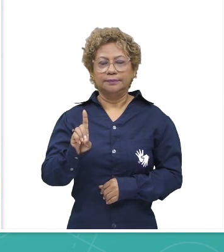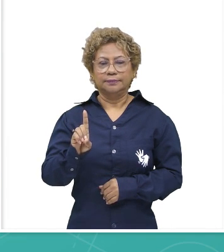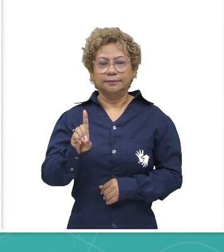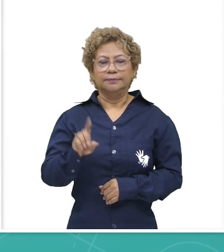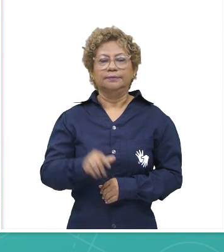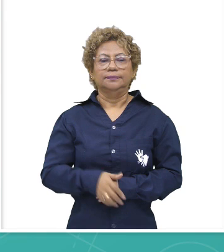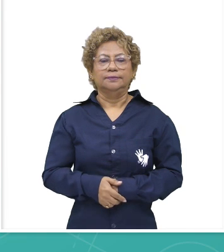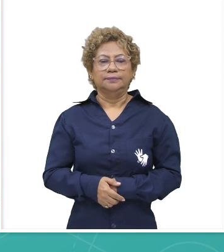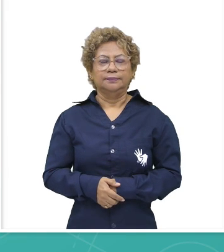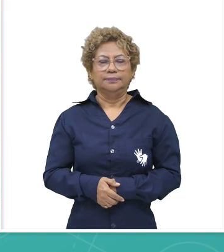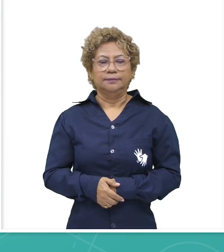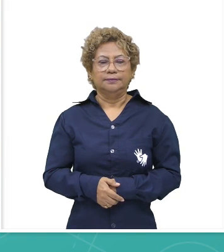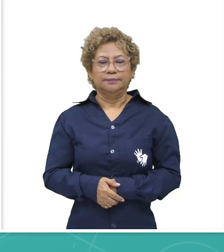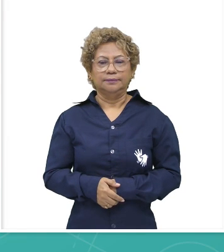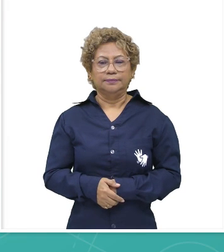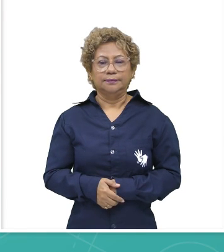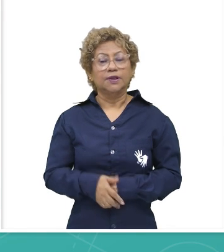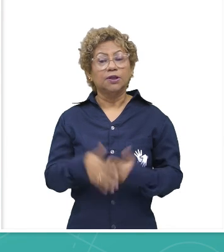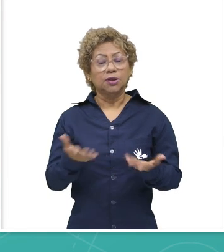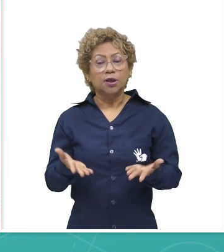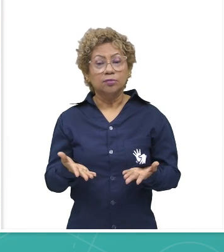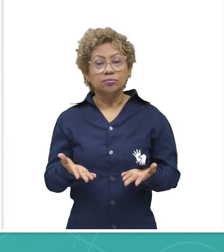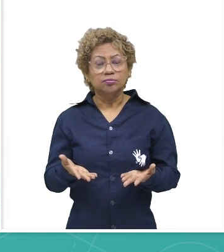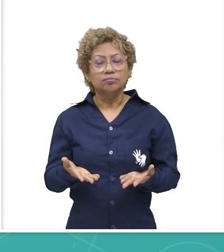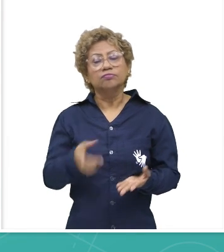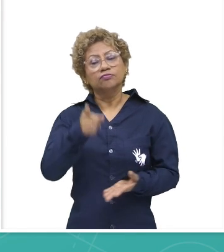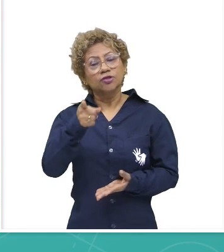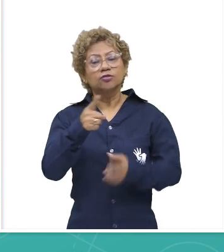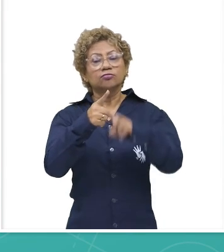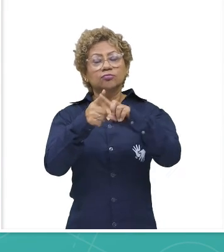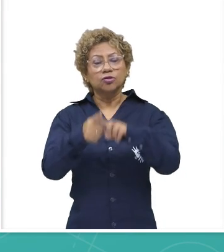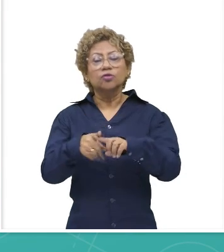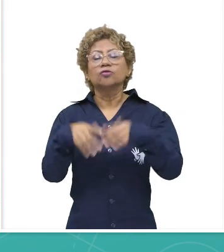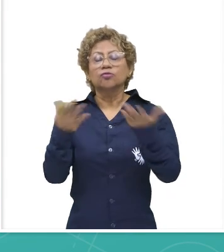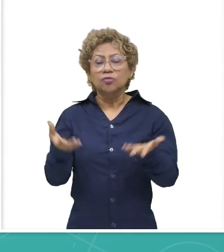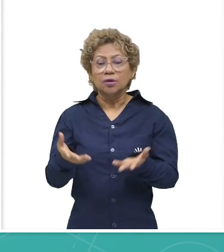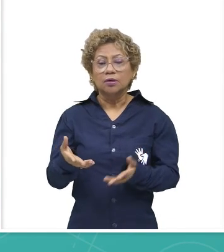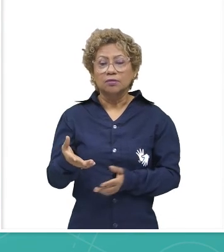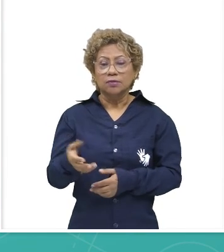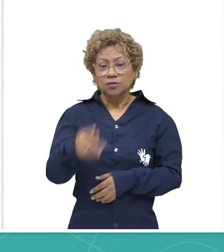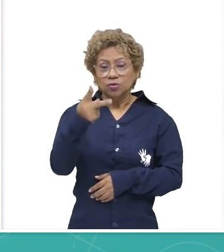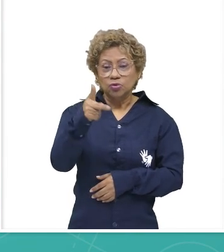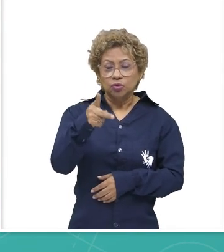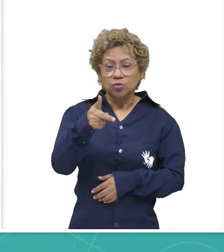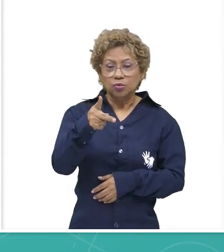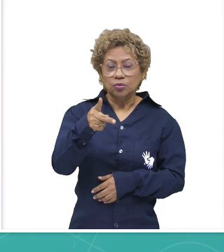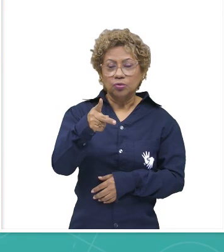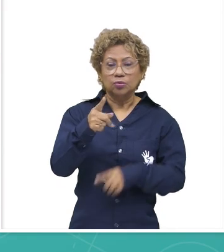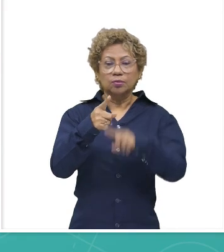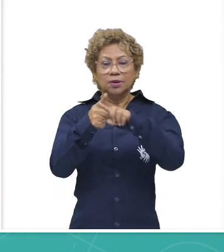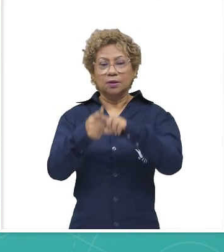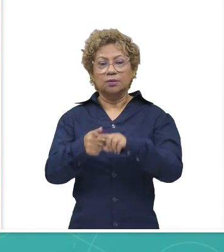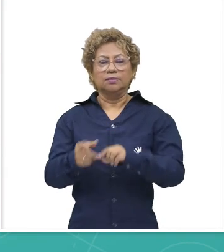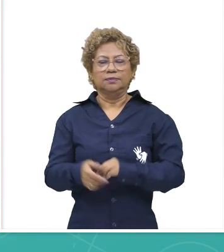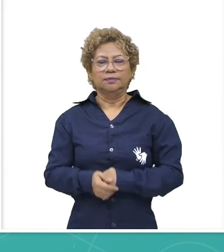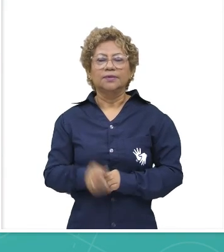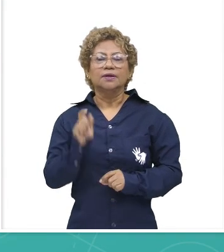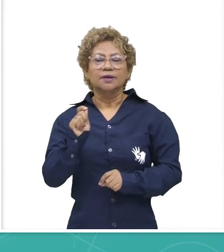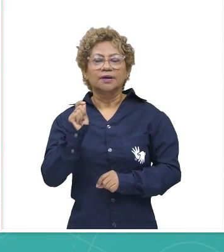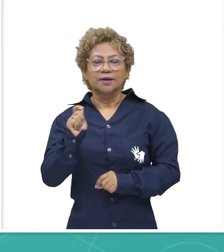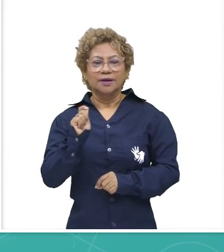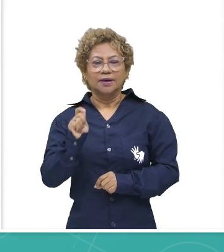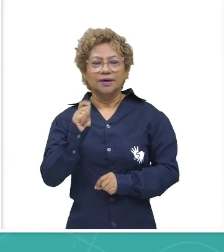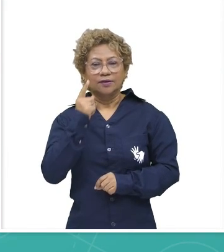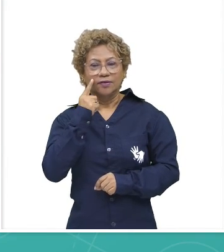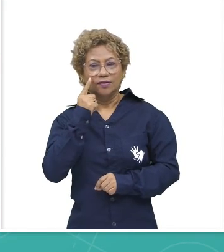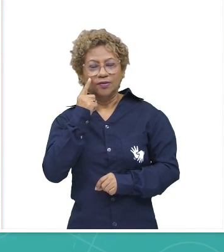Alternativa D, compressibilidade. Muito bem. Qual foi a questão que vocês marcaram? Quem será que acertou?